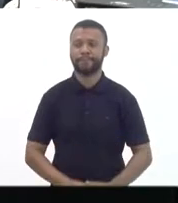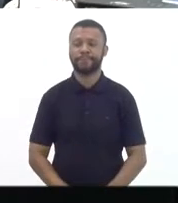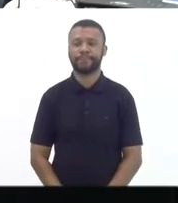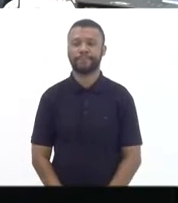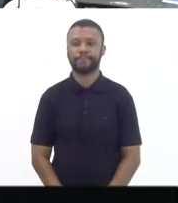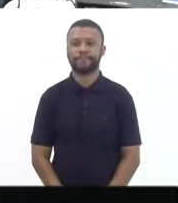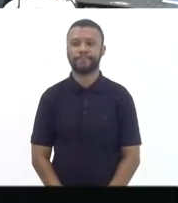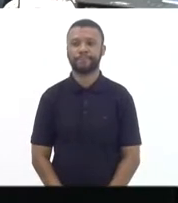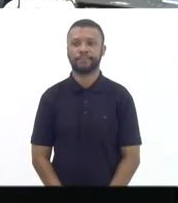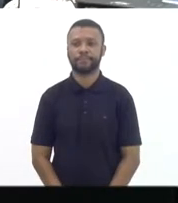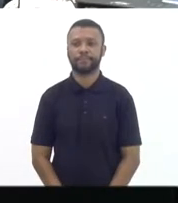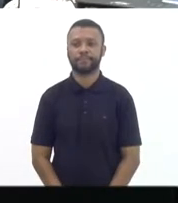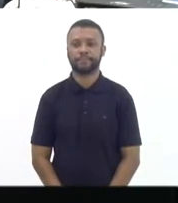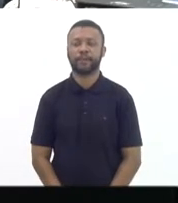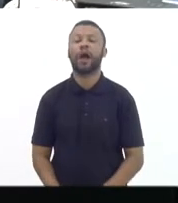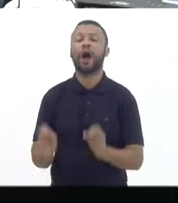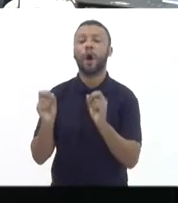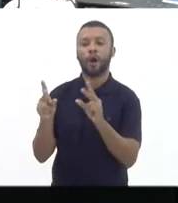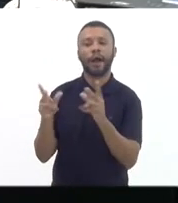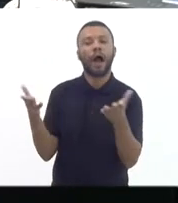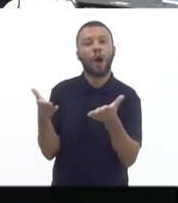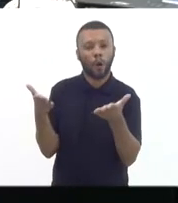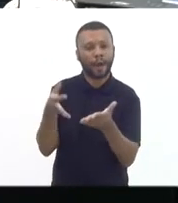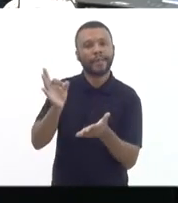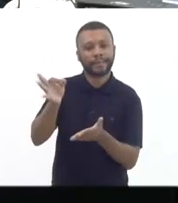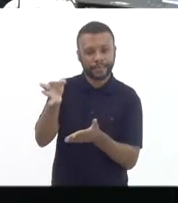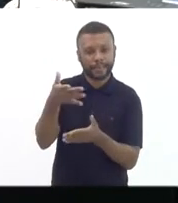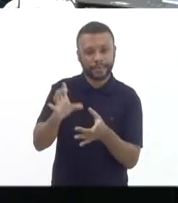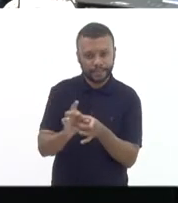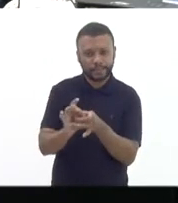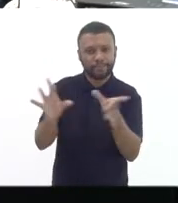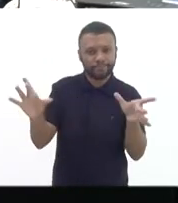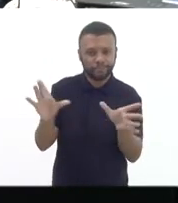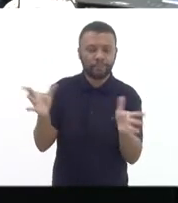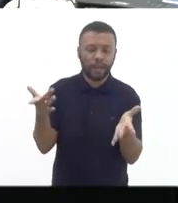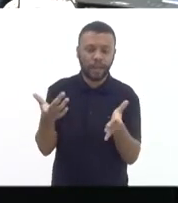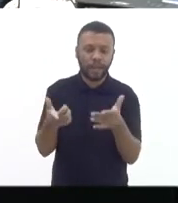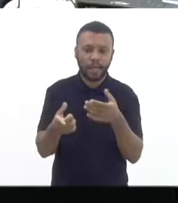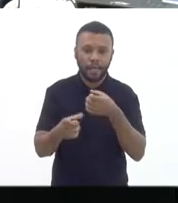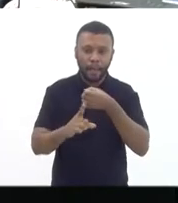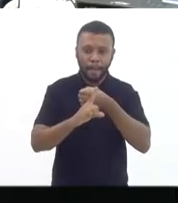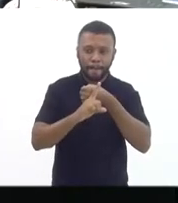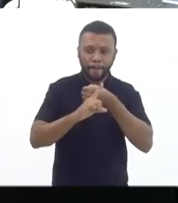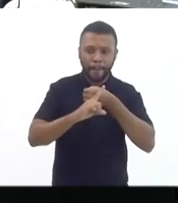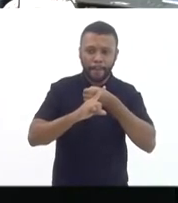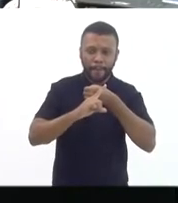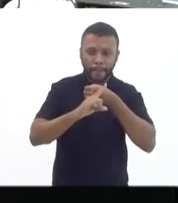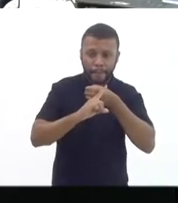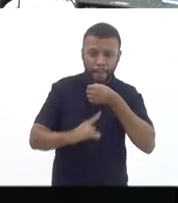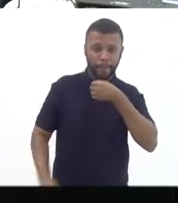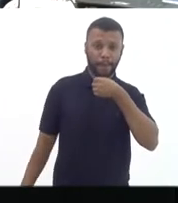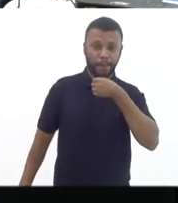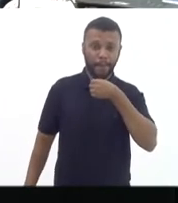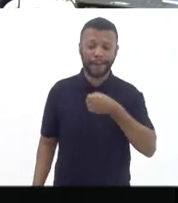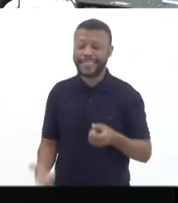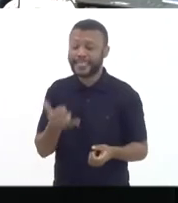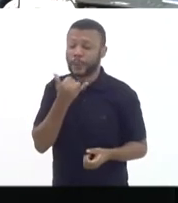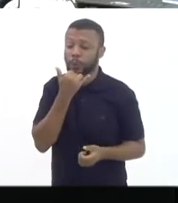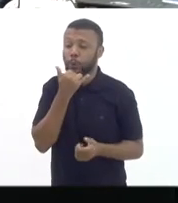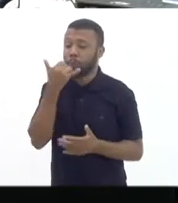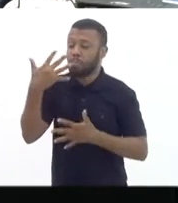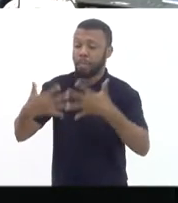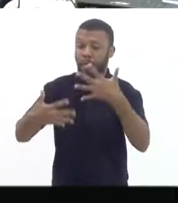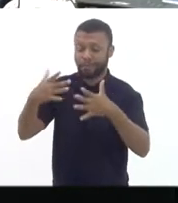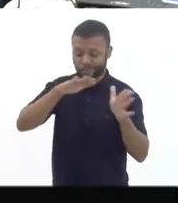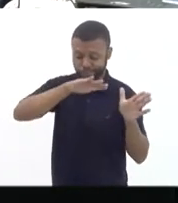Ativar. Agora foi. Agora foi? Foi. Ah, bom, desculpe então pela confusão. Então,